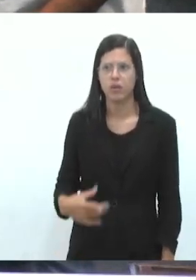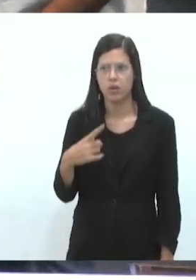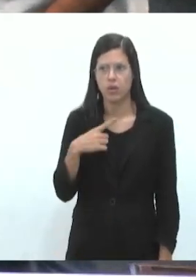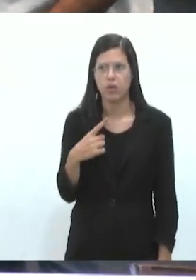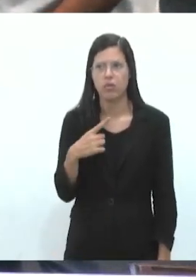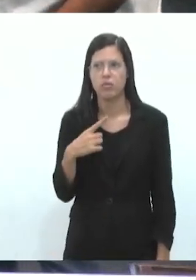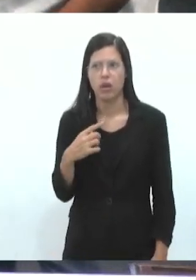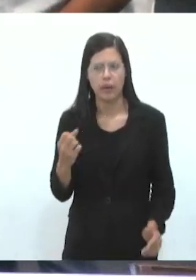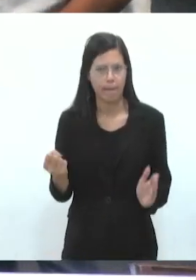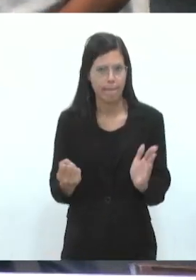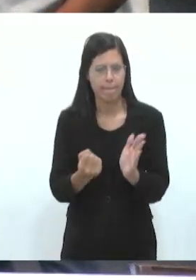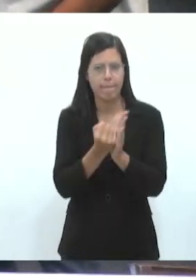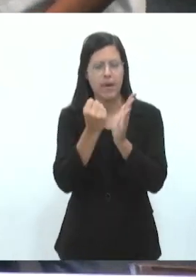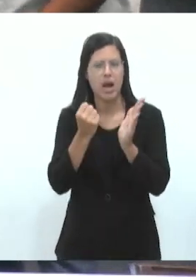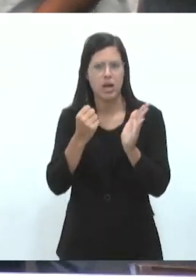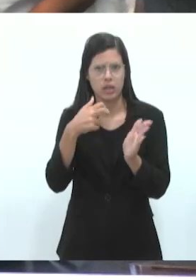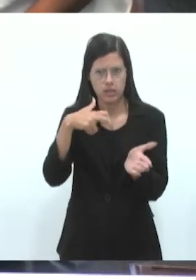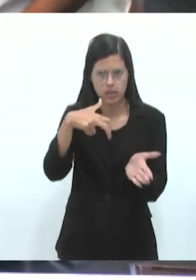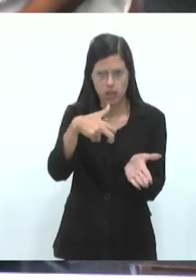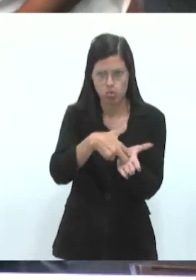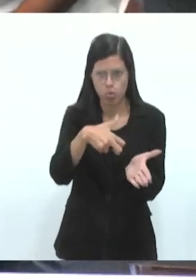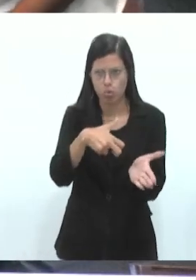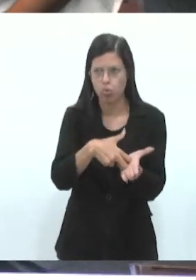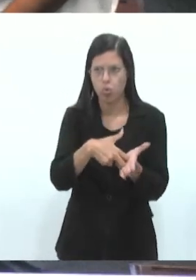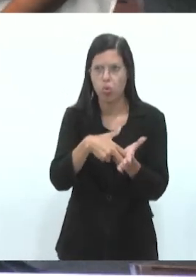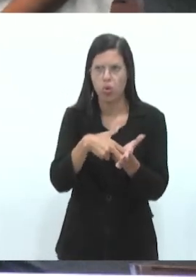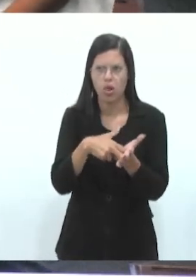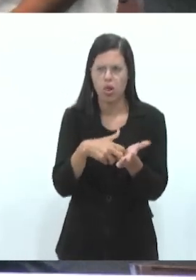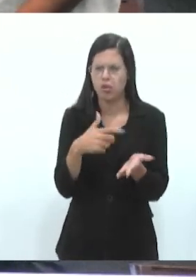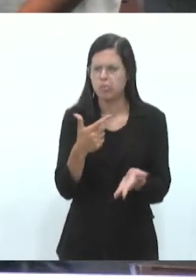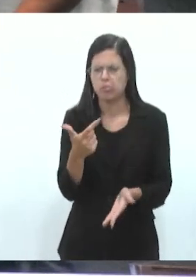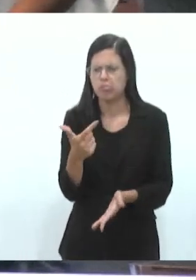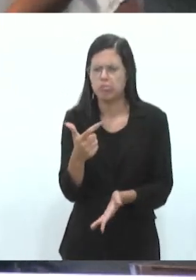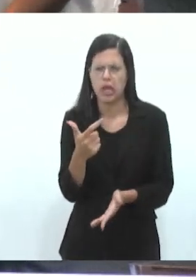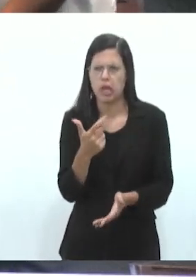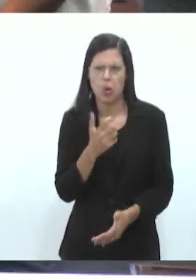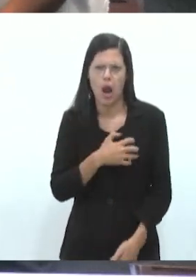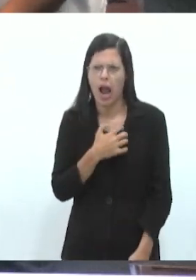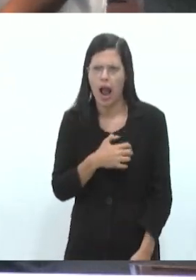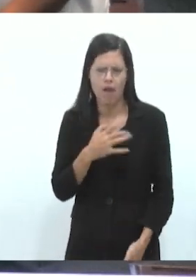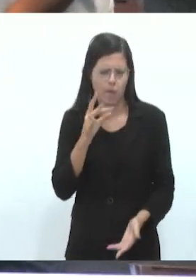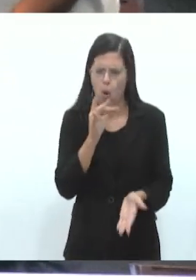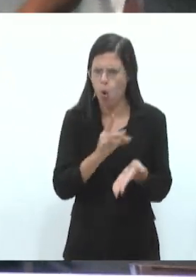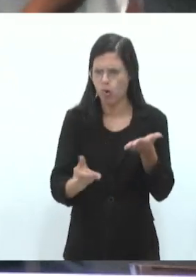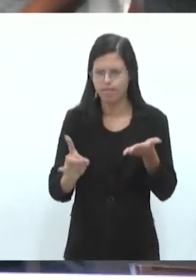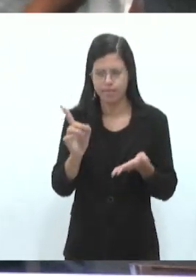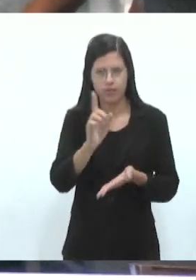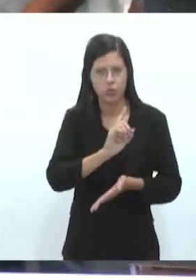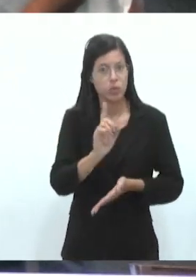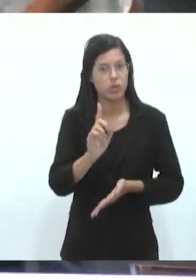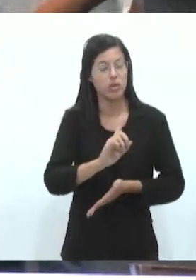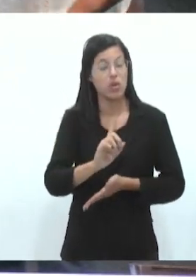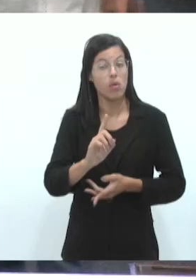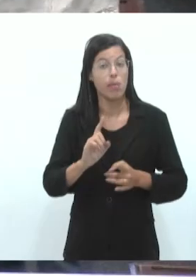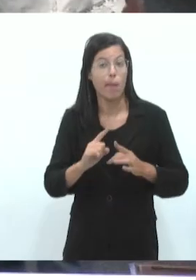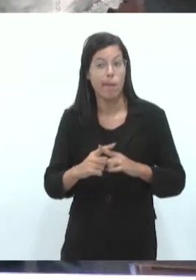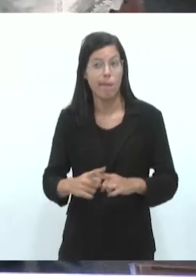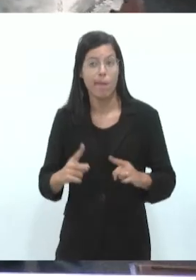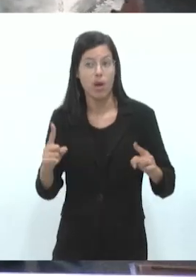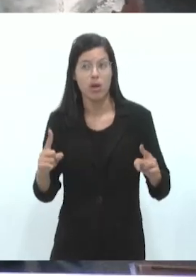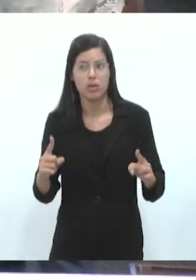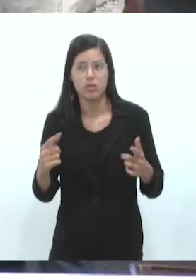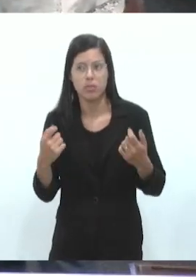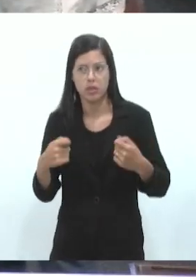marcas da tortura, não tenho ressentimento, não guardo ódio, mas isso tem que